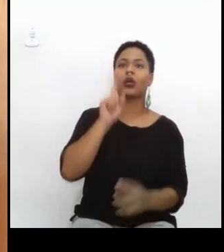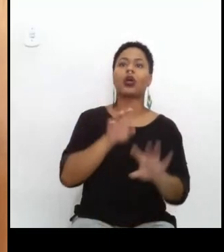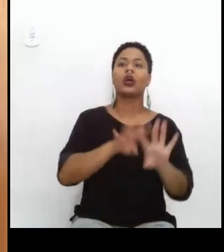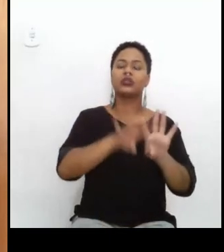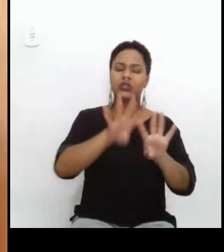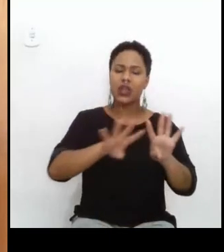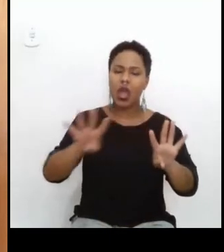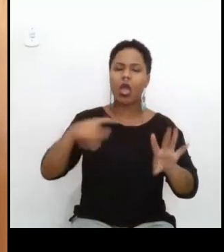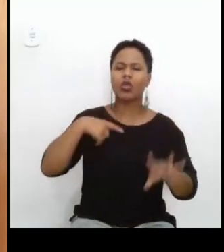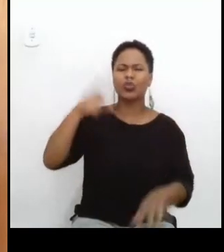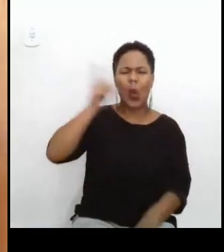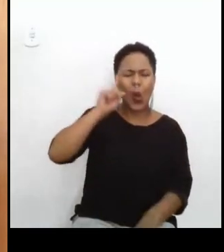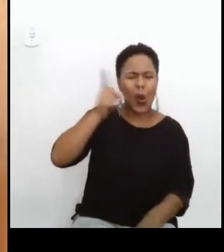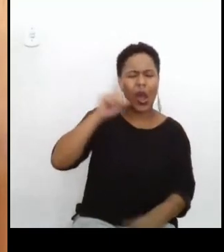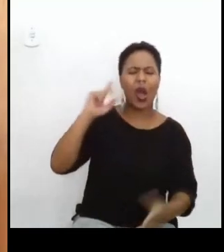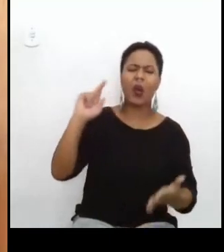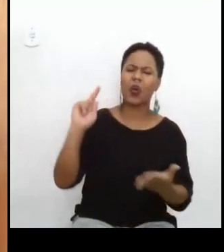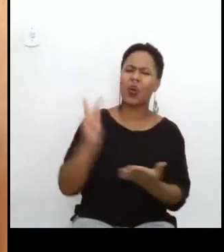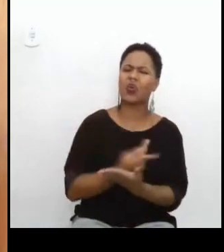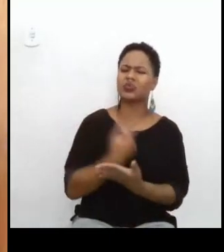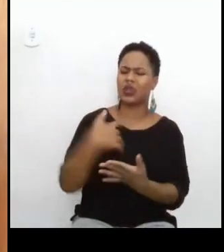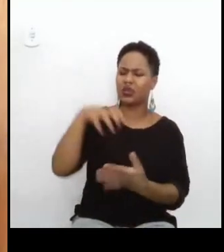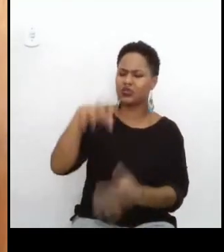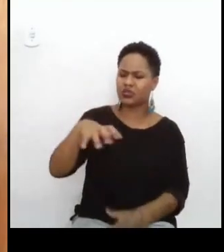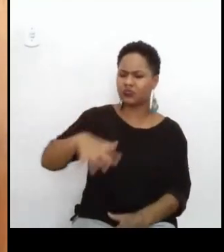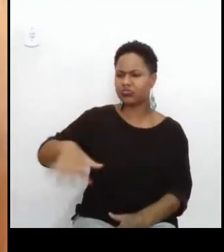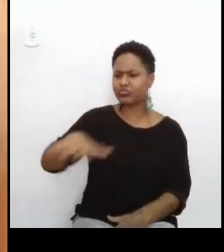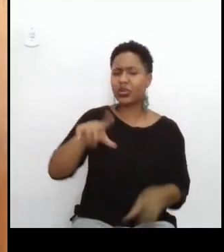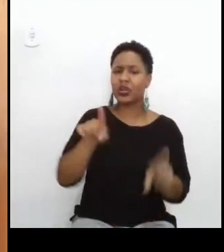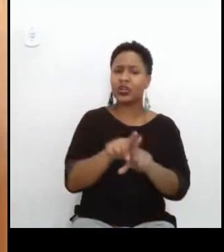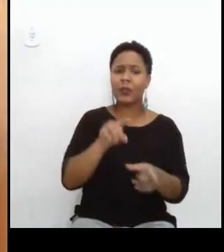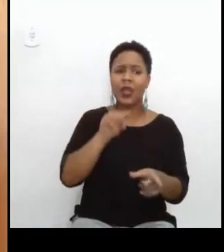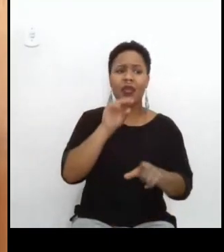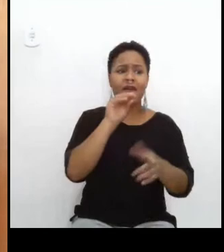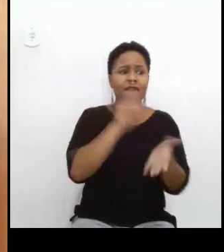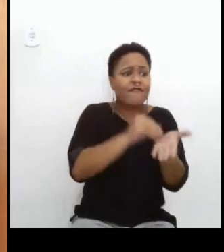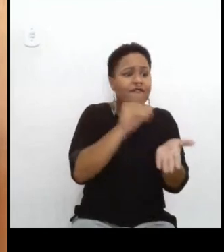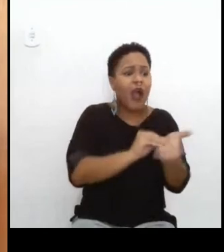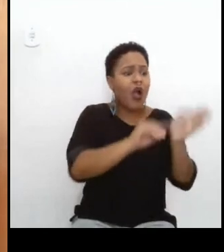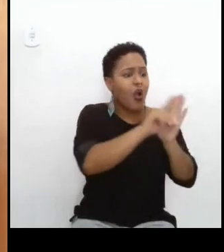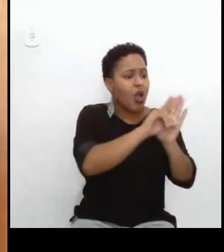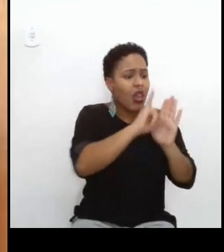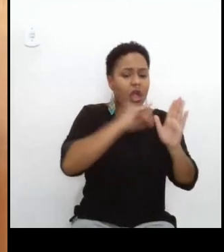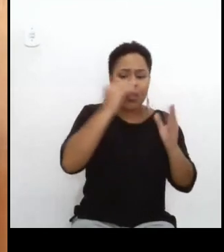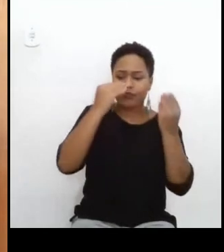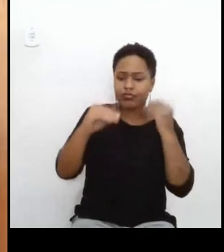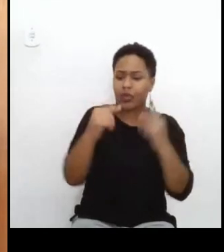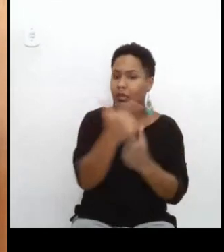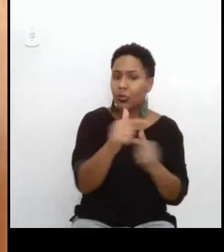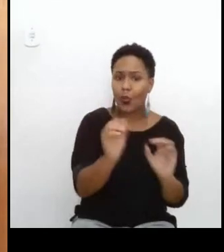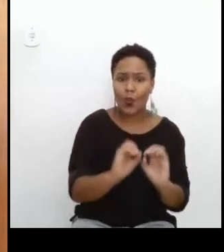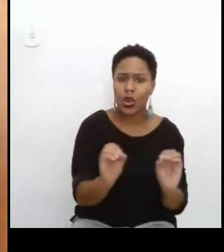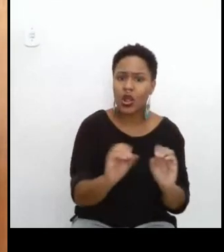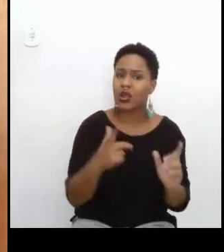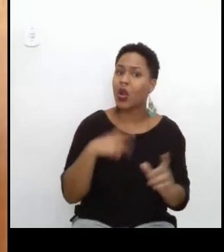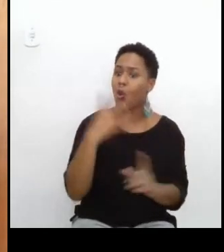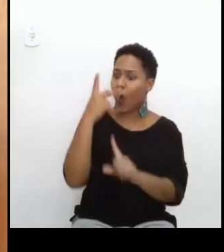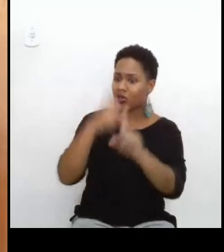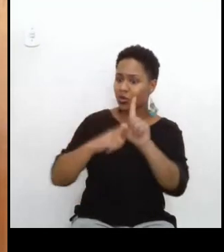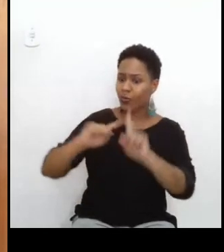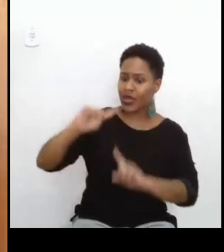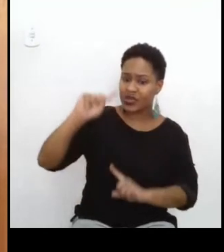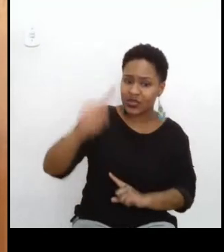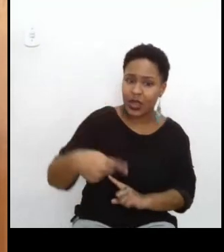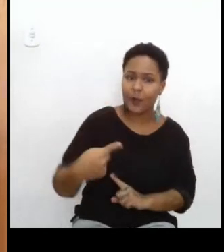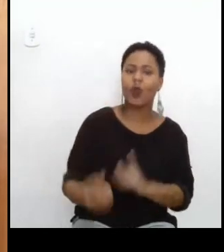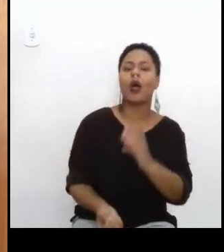é uma lei antidiscriminação Leite concerto no quadro Messi não é assassinado além de bromo e vai ser a